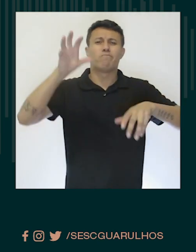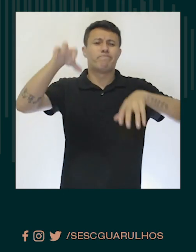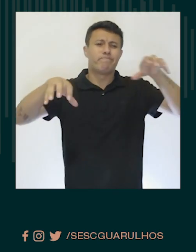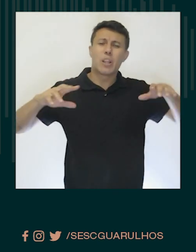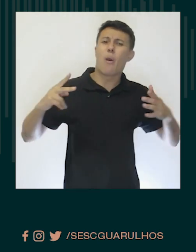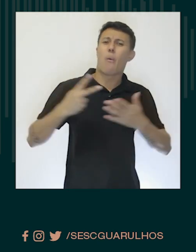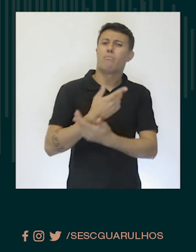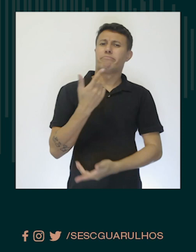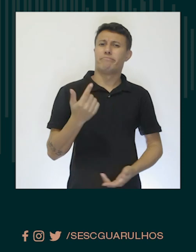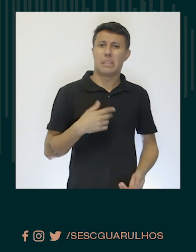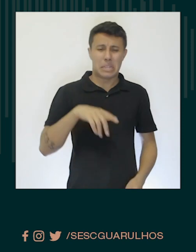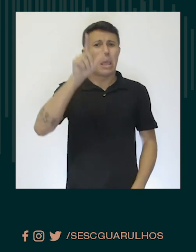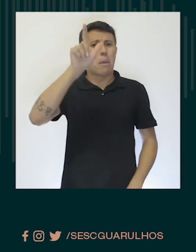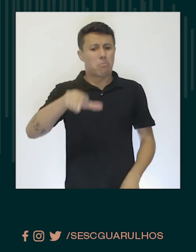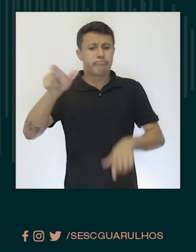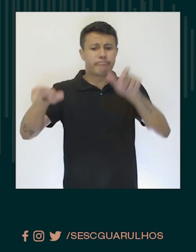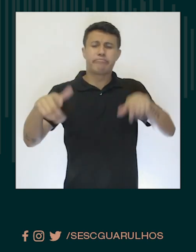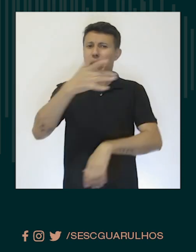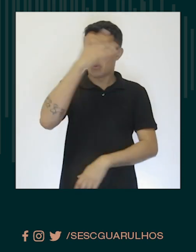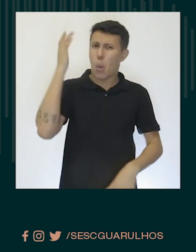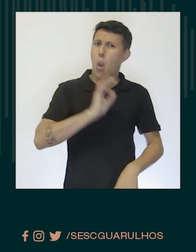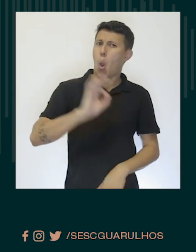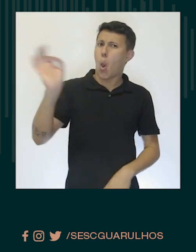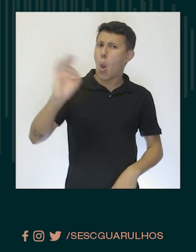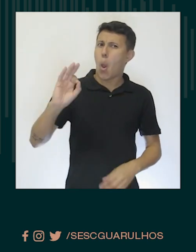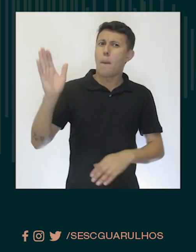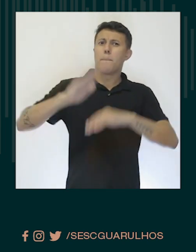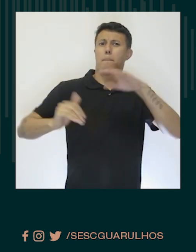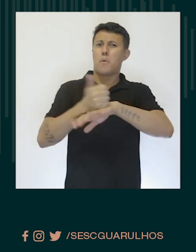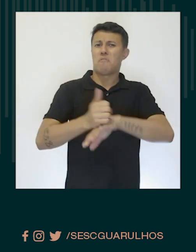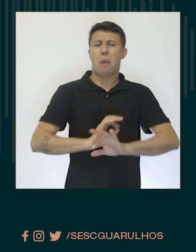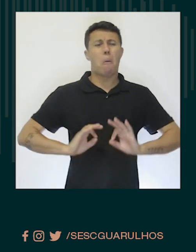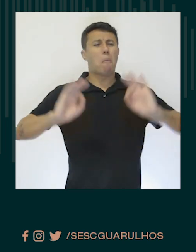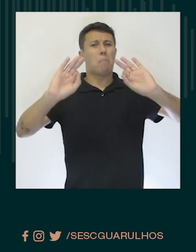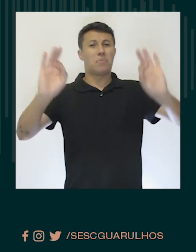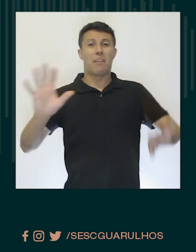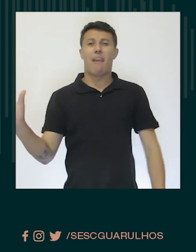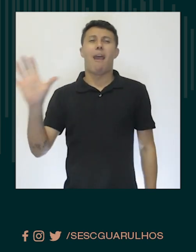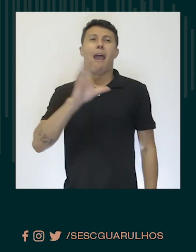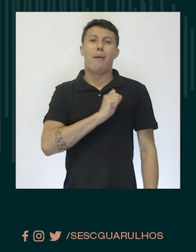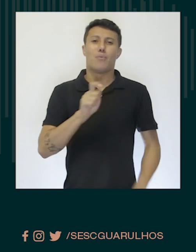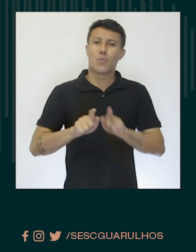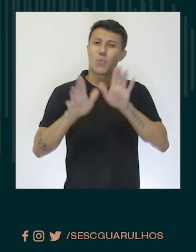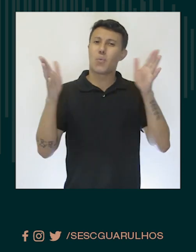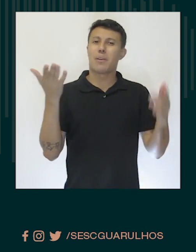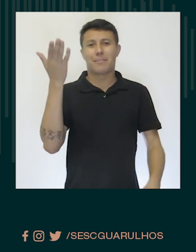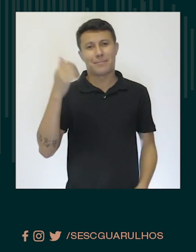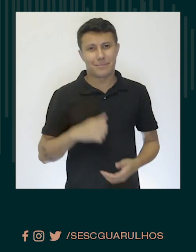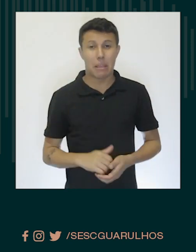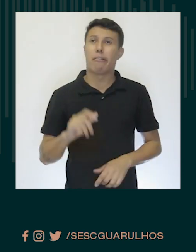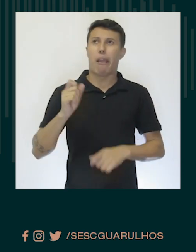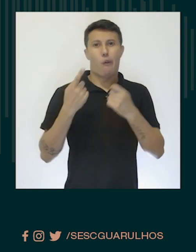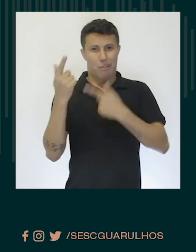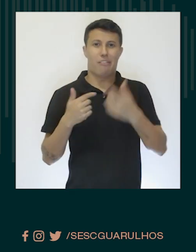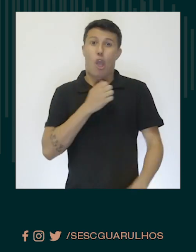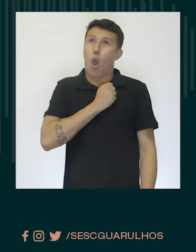só gente cabreira. E eu amo Guarulhos. Também, às vezes, eu odeio, mas eu amo. Vou